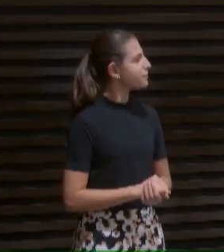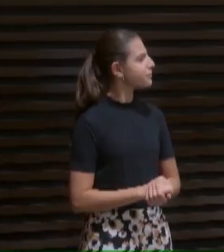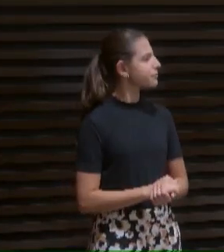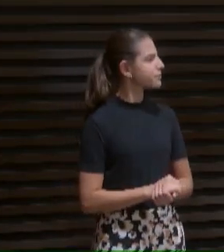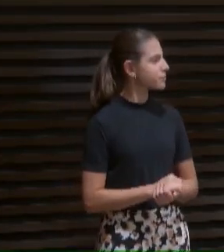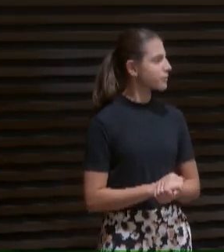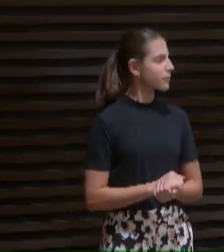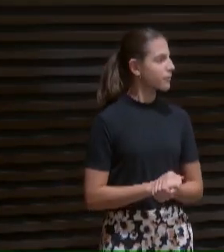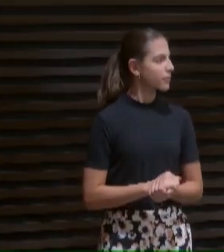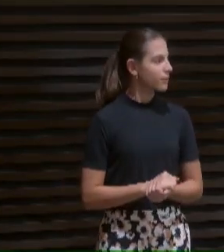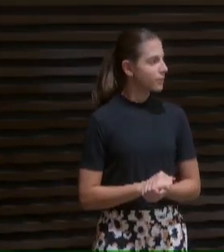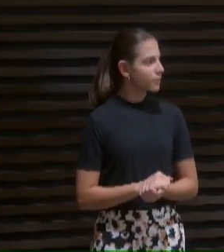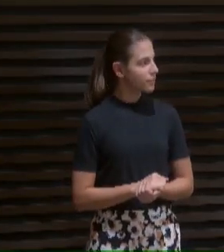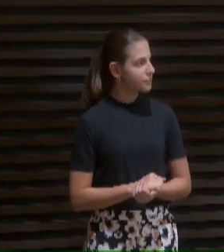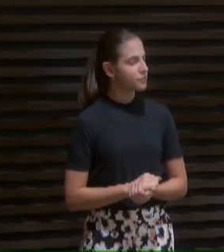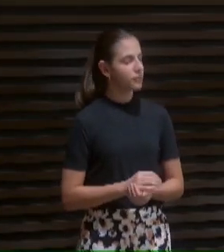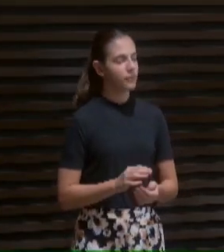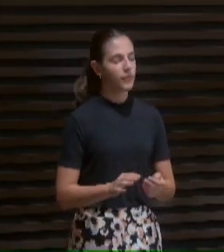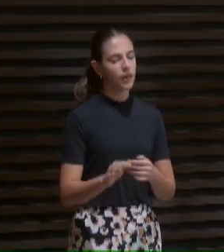Então, havia em Adão,